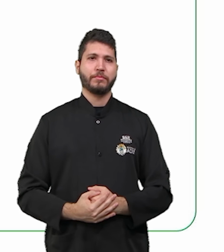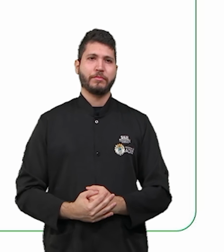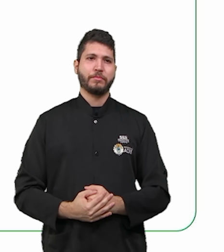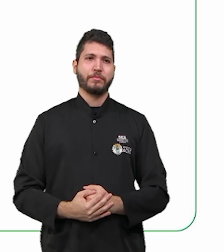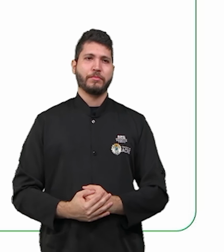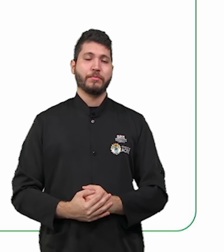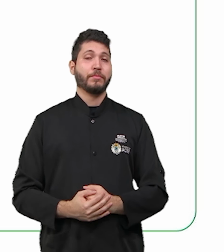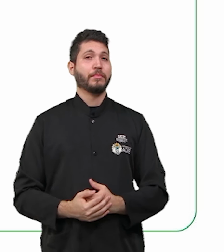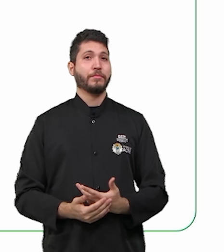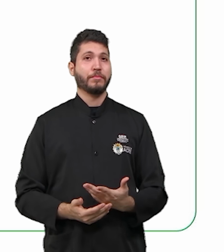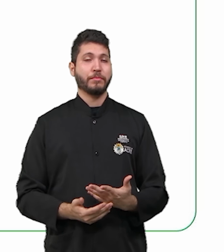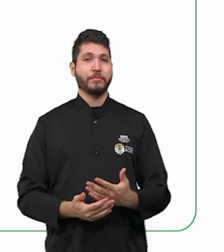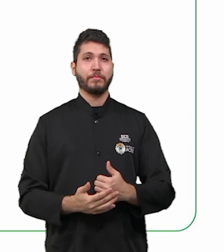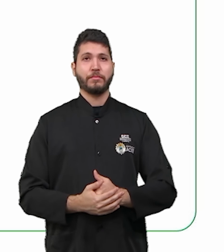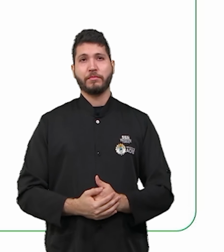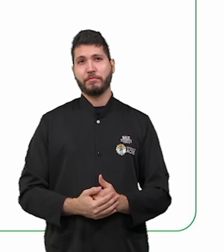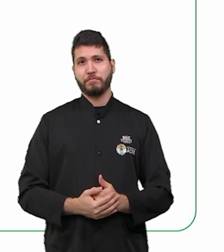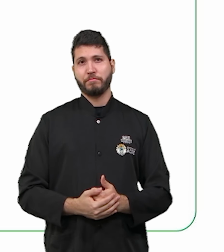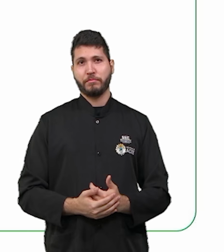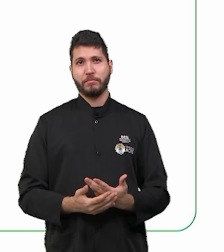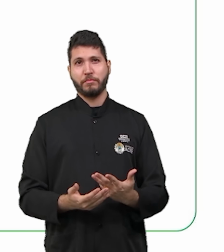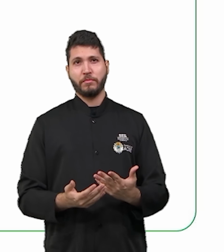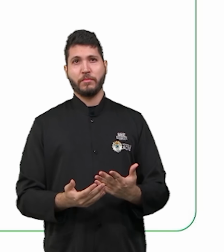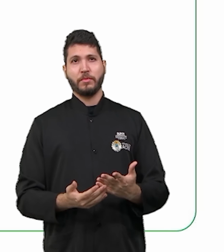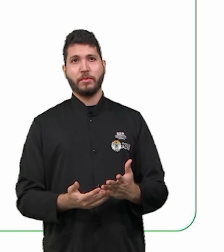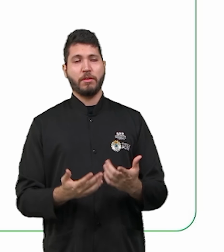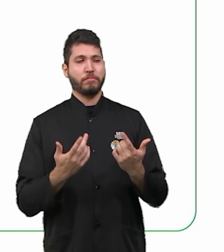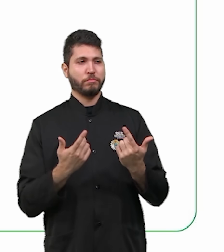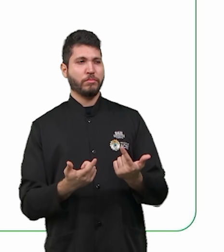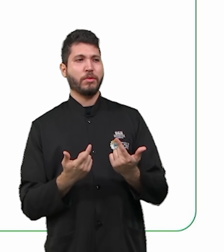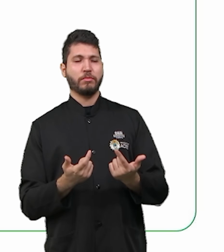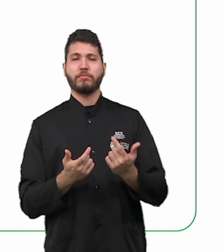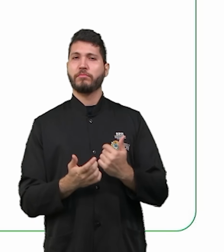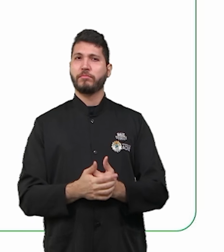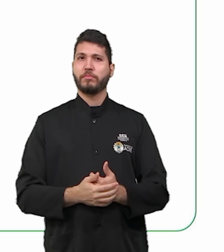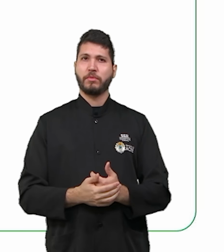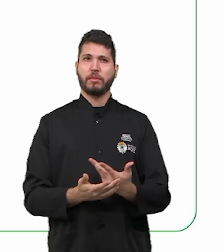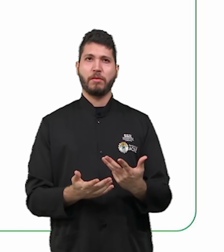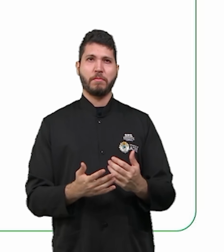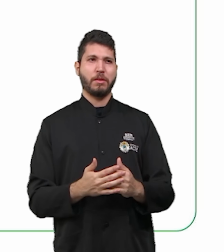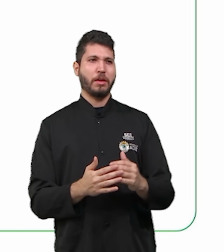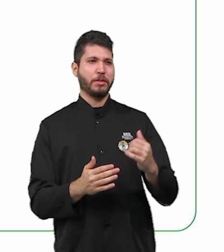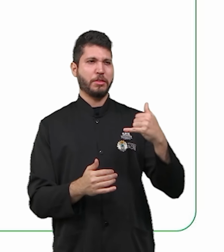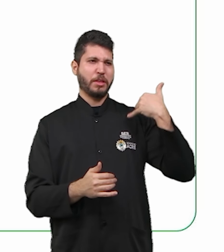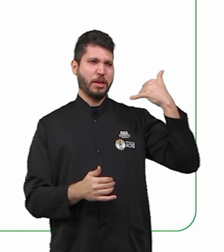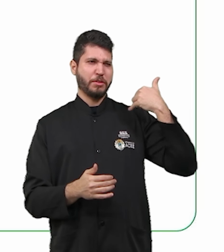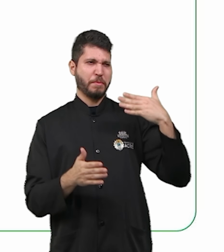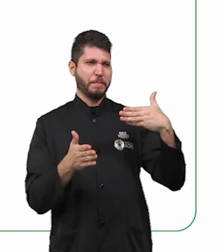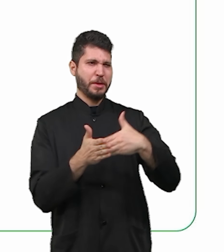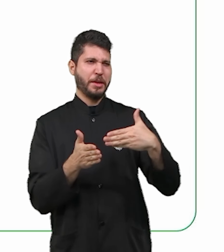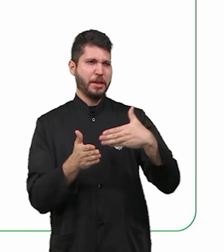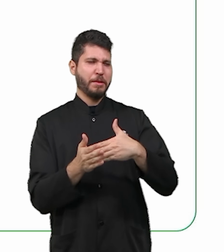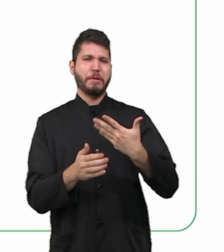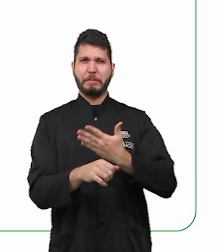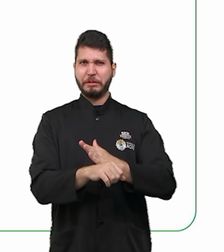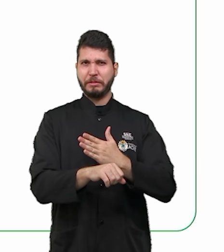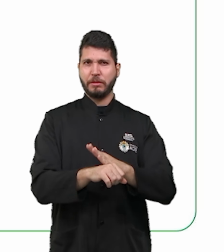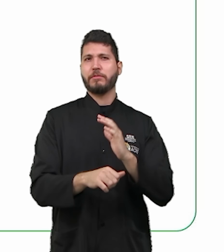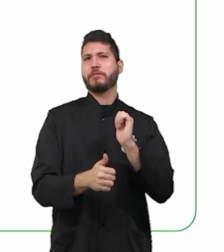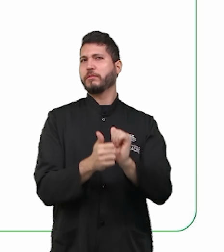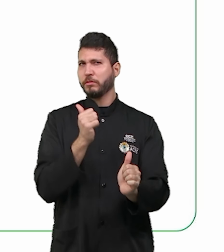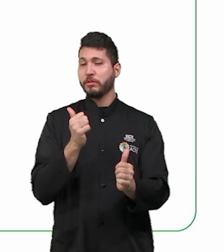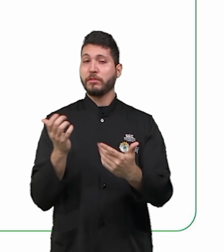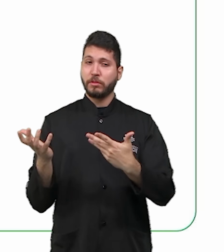não gosto, me irrita o fato de que o peso ou a idade seja uma barreira para praticar um esporte. Então, a gente está se posicionando frente a um